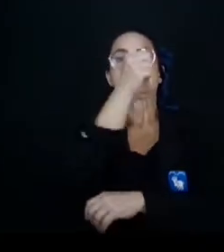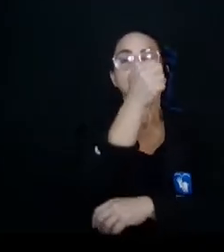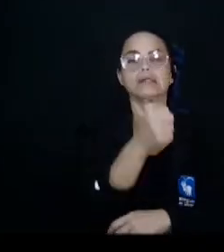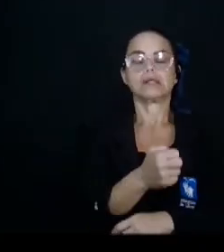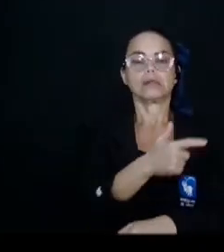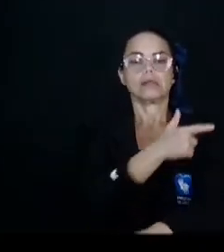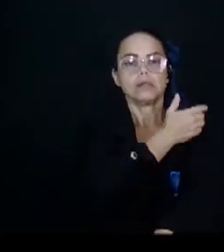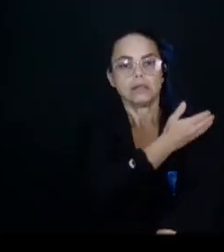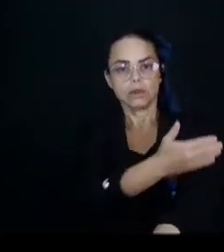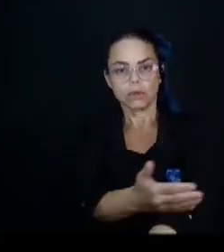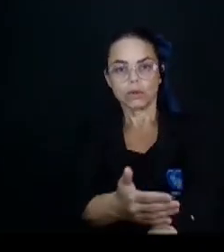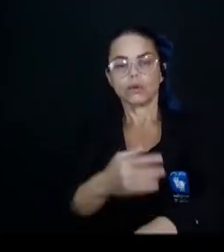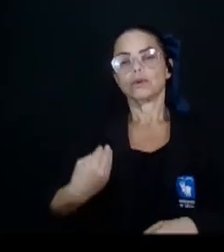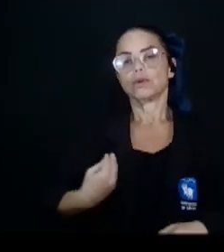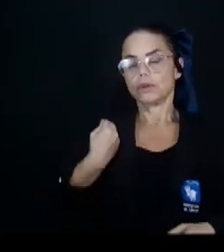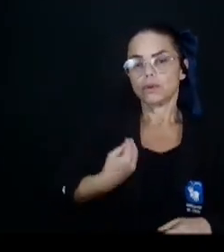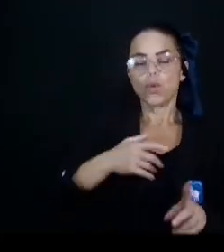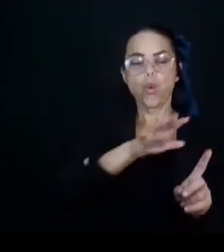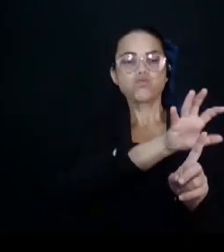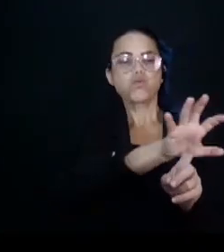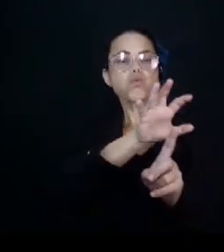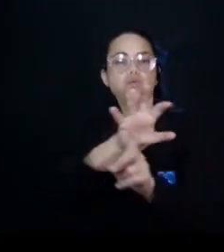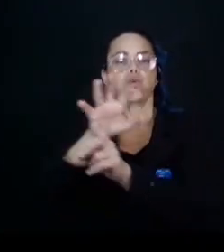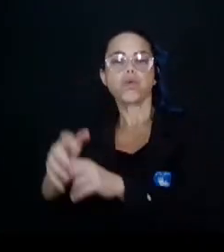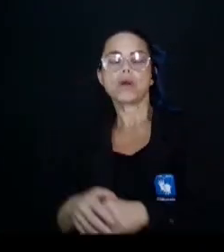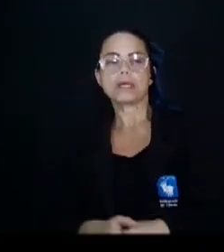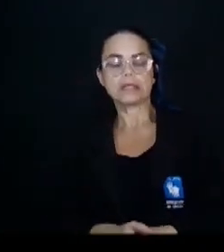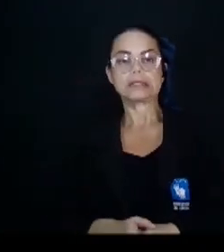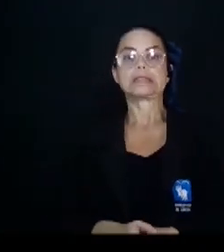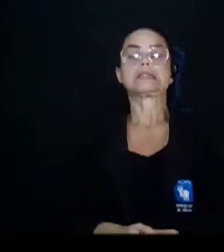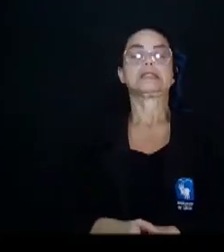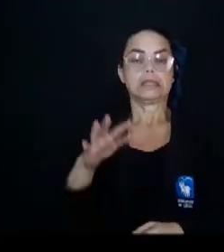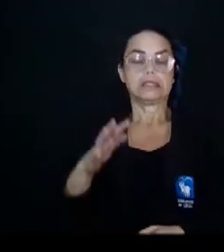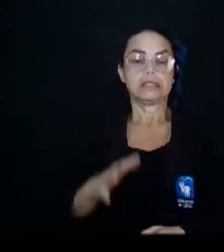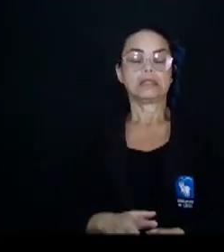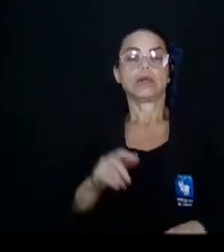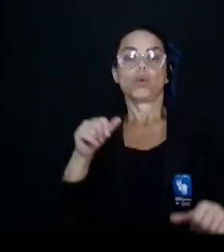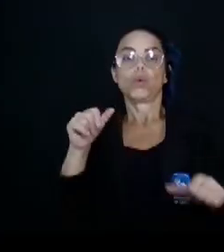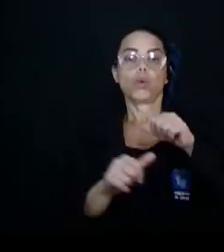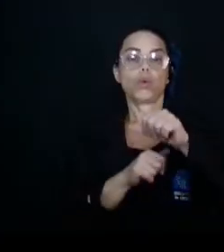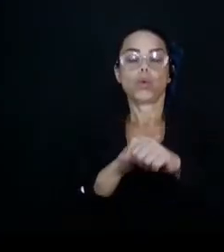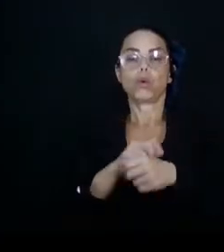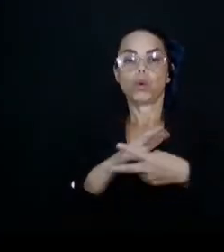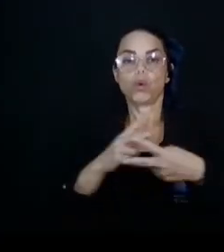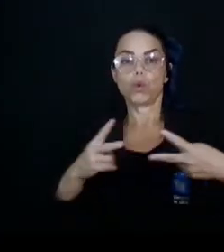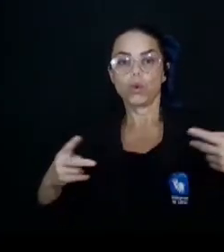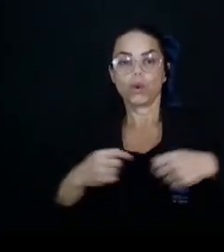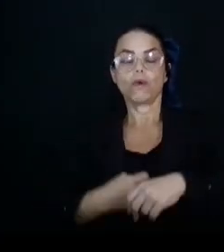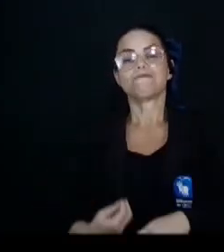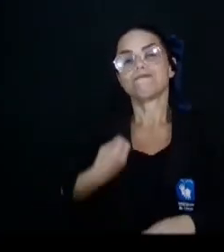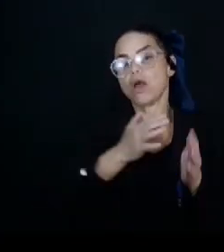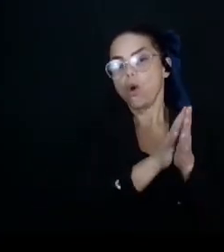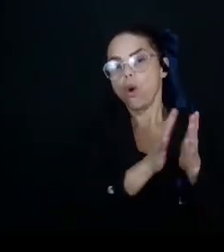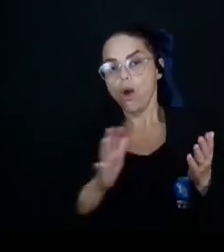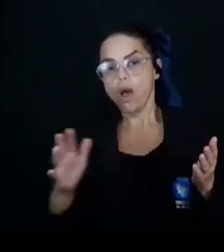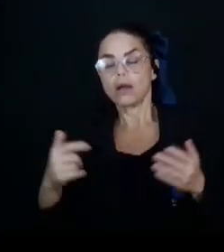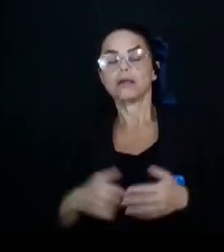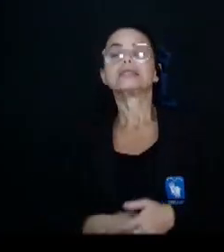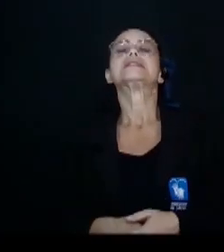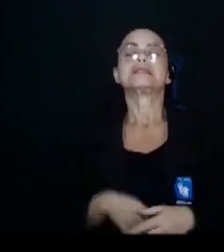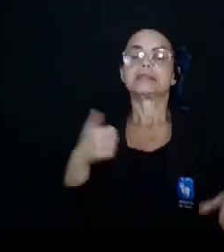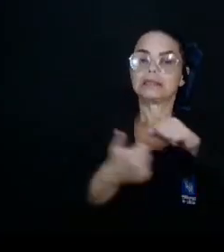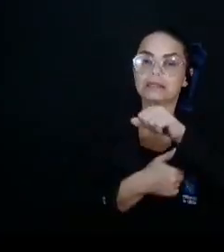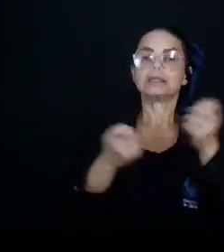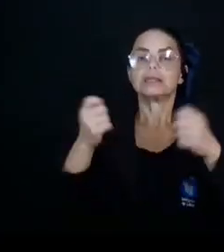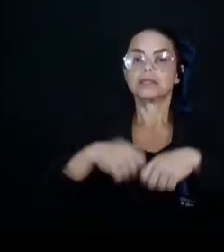eles influenciam no aparecimento dessas alterações genéticas ao longo da vida, e uma dessas alterações pode levar